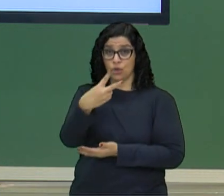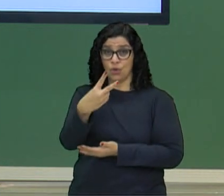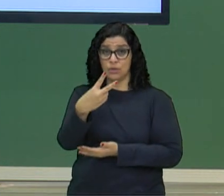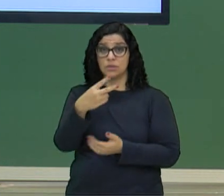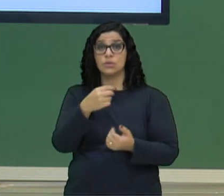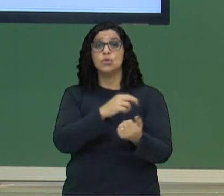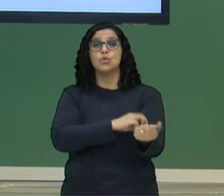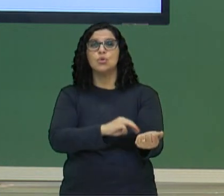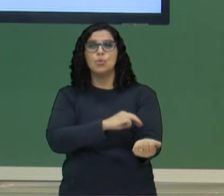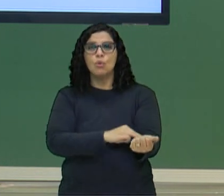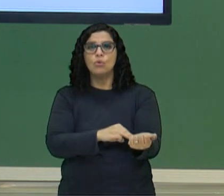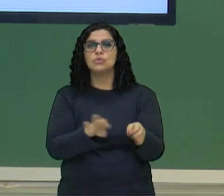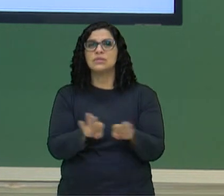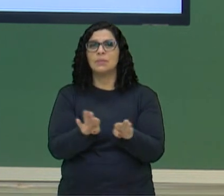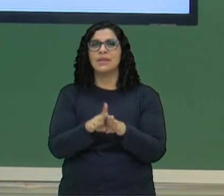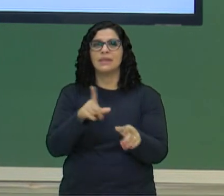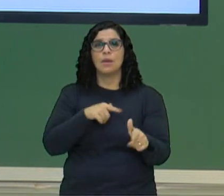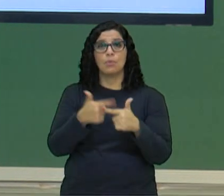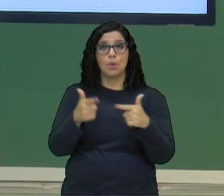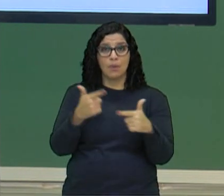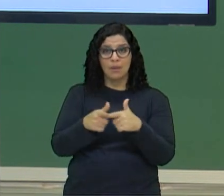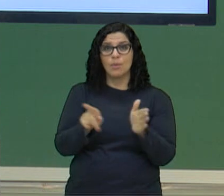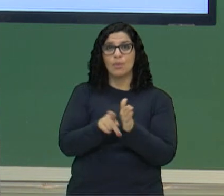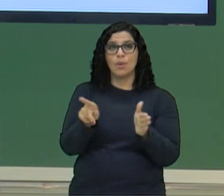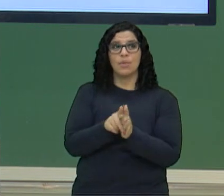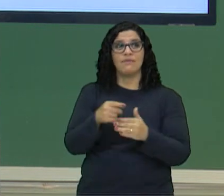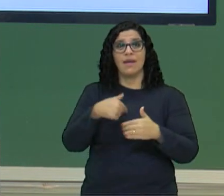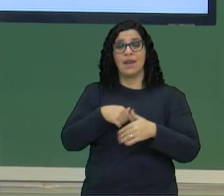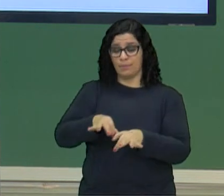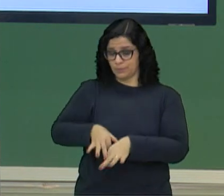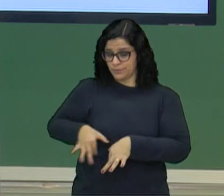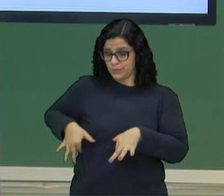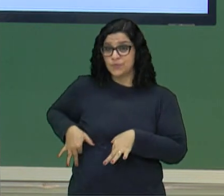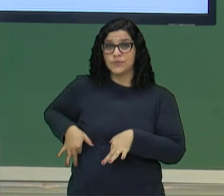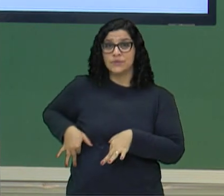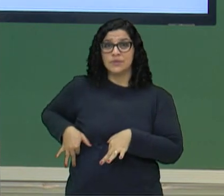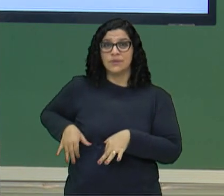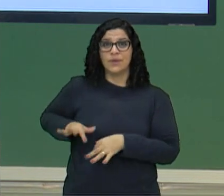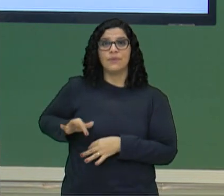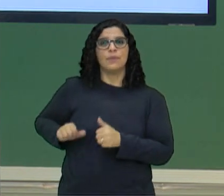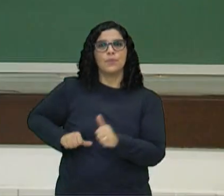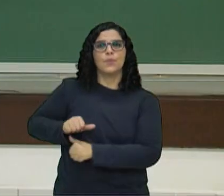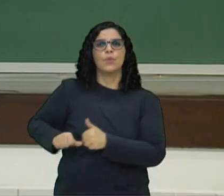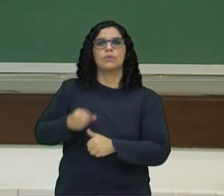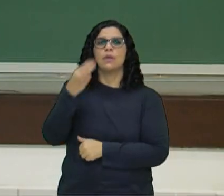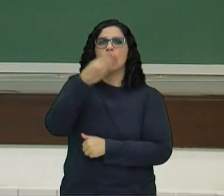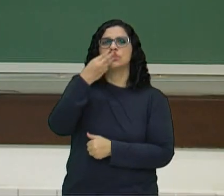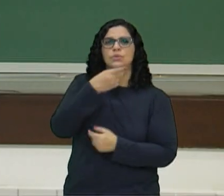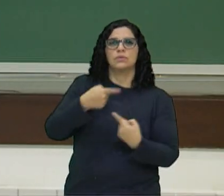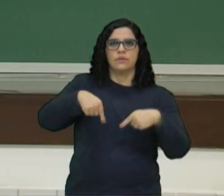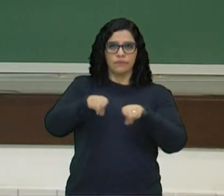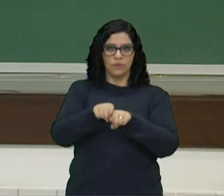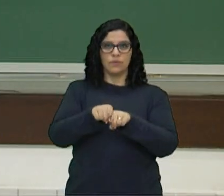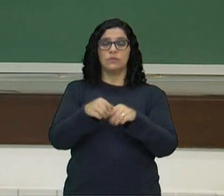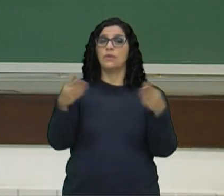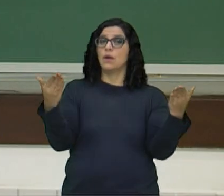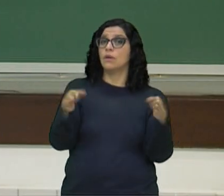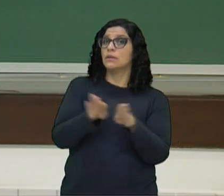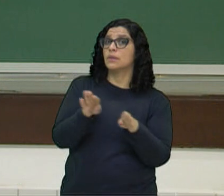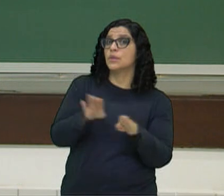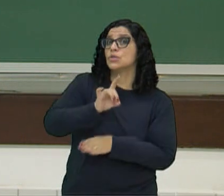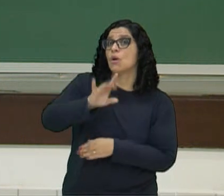lática. Esse ácido lático, ele vai lá para o fígado e é transformado em açúcar outra vez. Só que